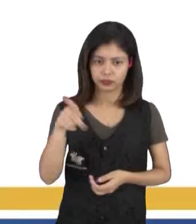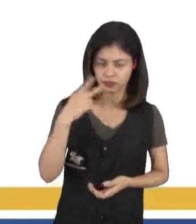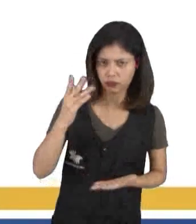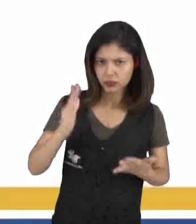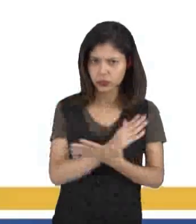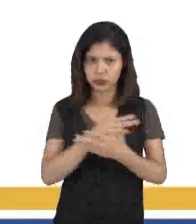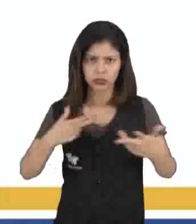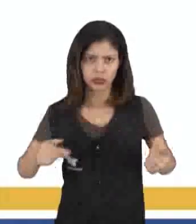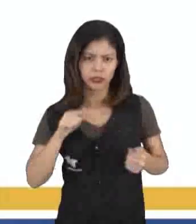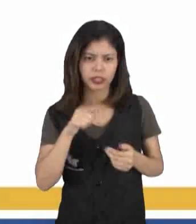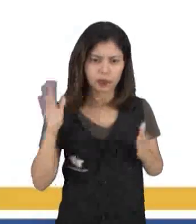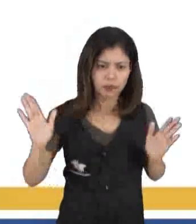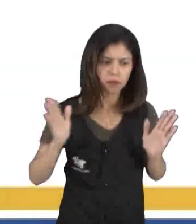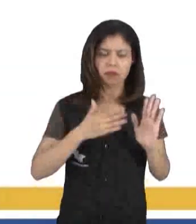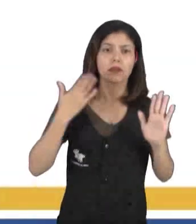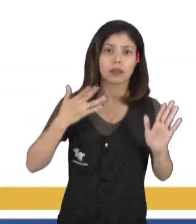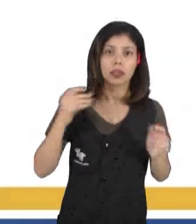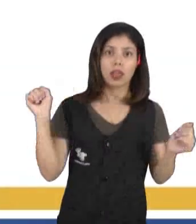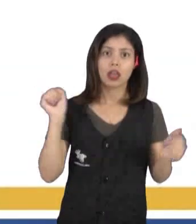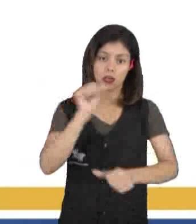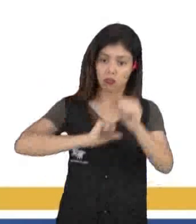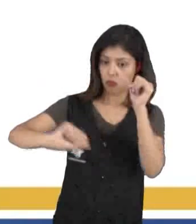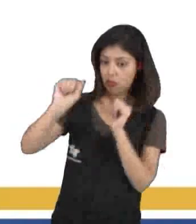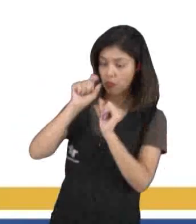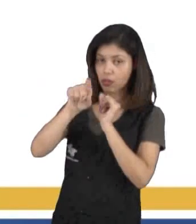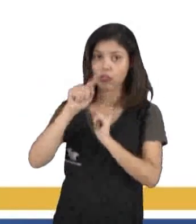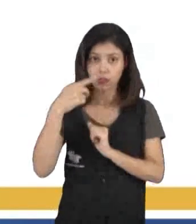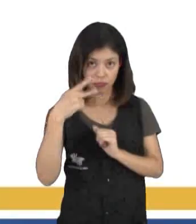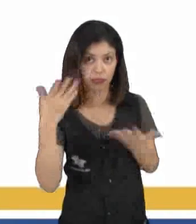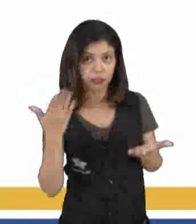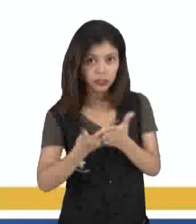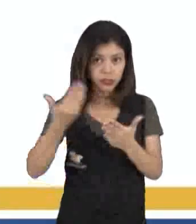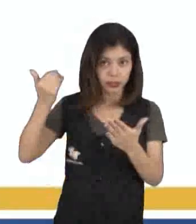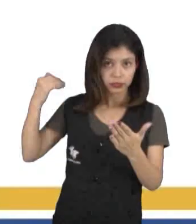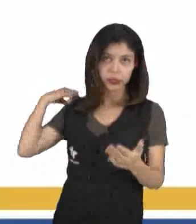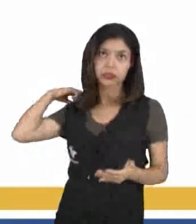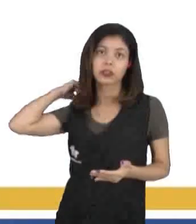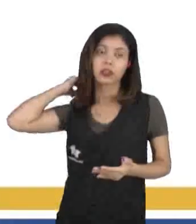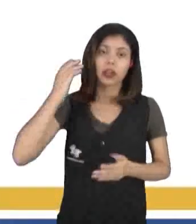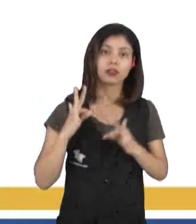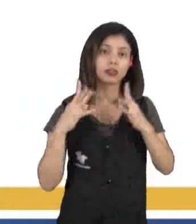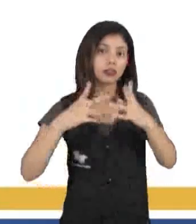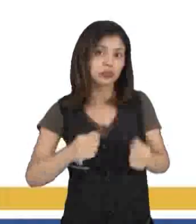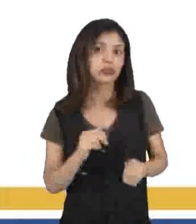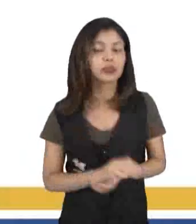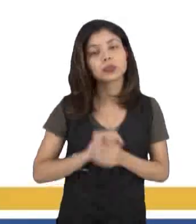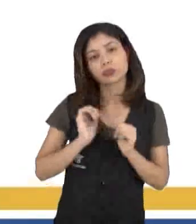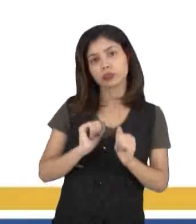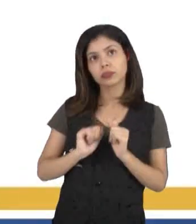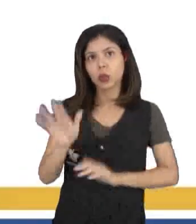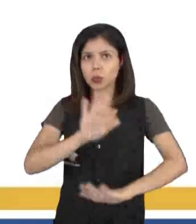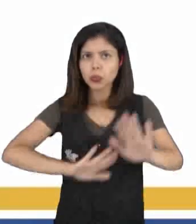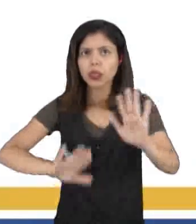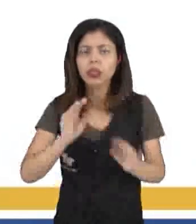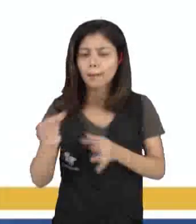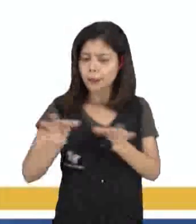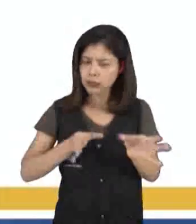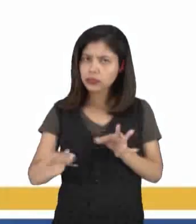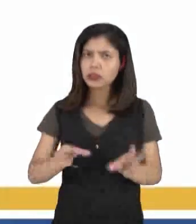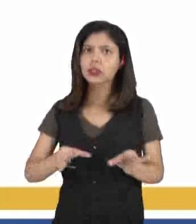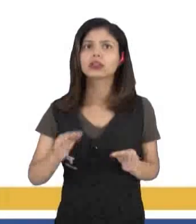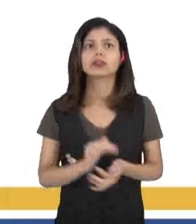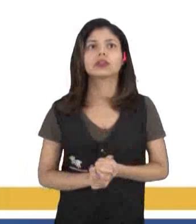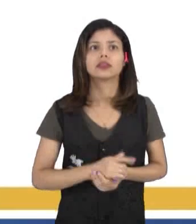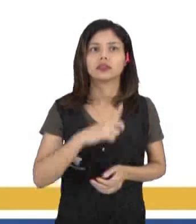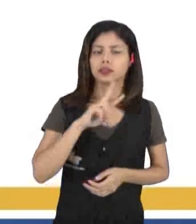alguma coisa e de repente você quer contrapor aquilo ali que você disse anteriormente. Embora tudo tenha sido cuidadosamente